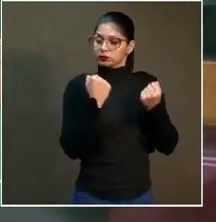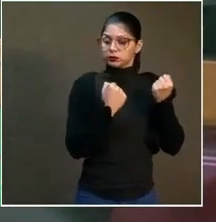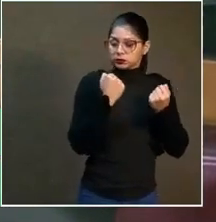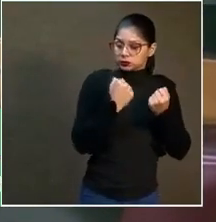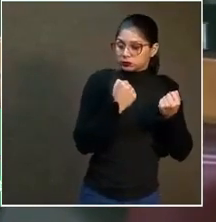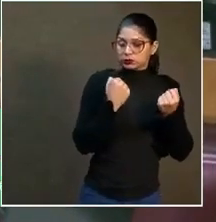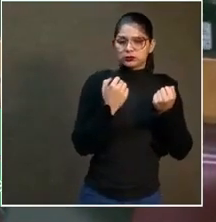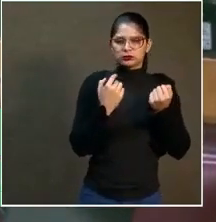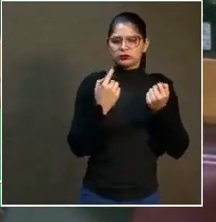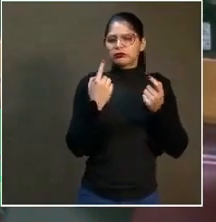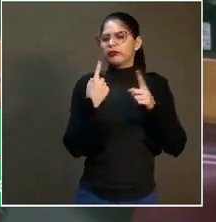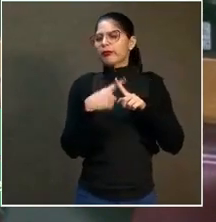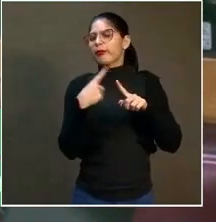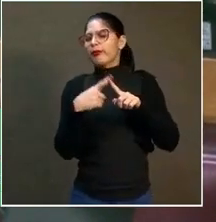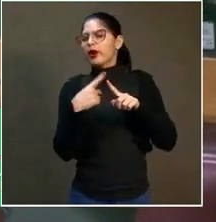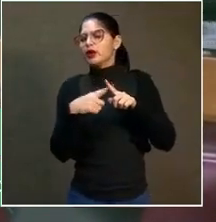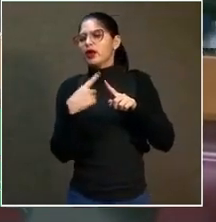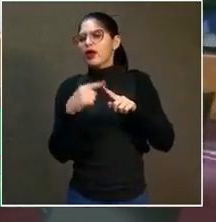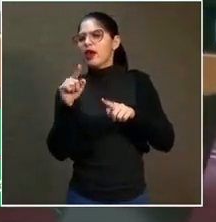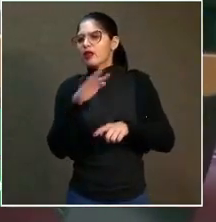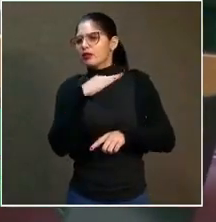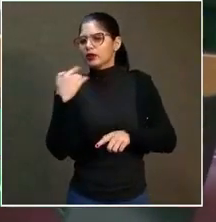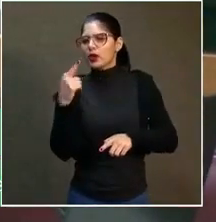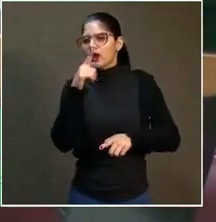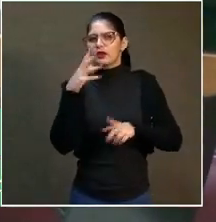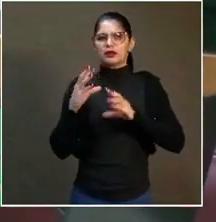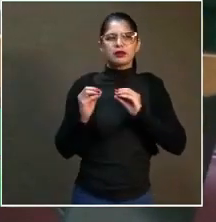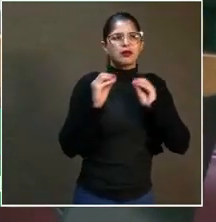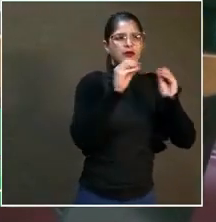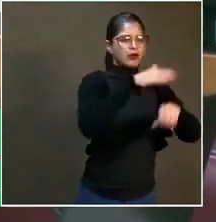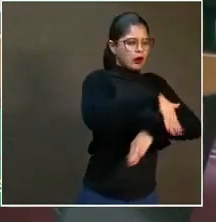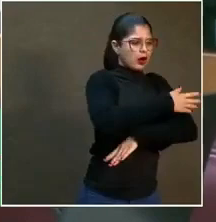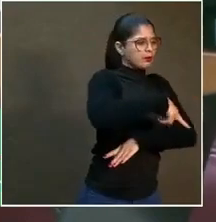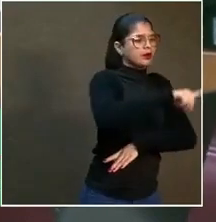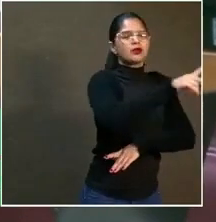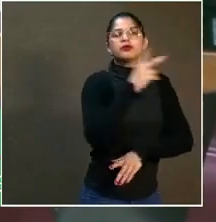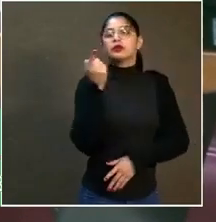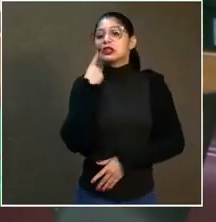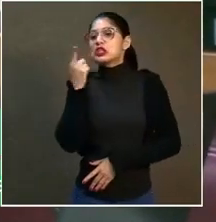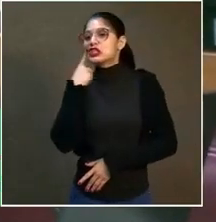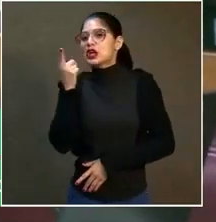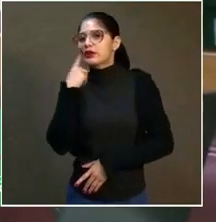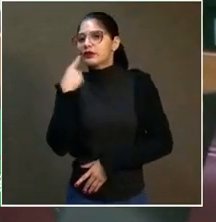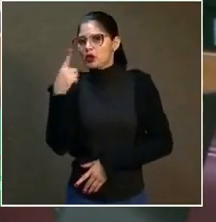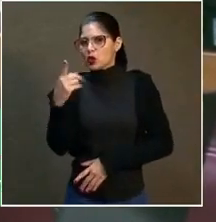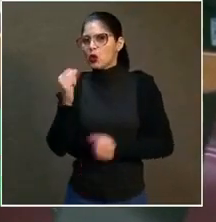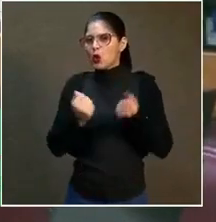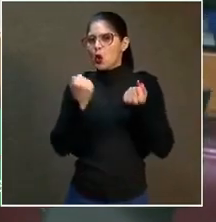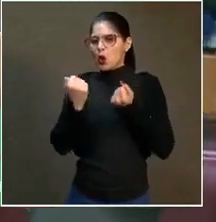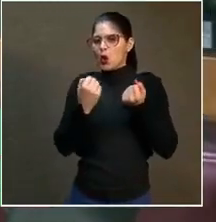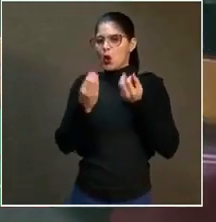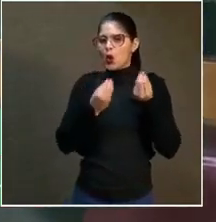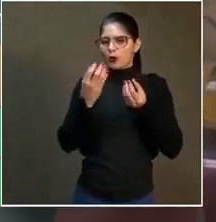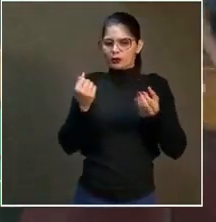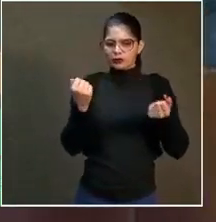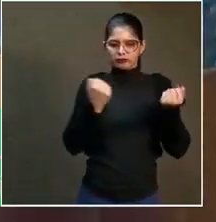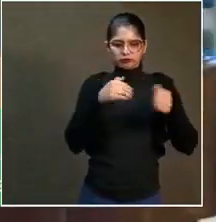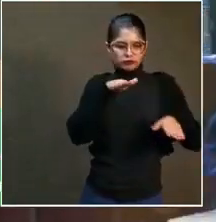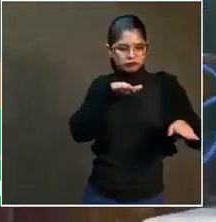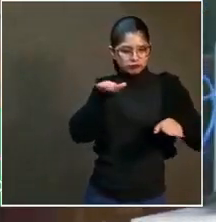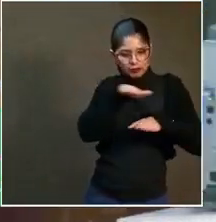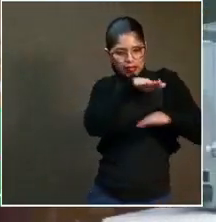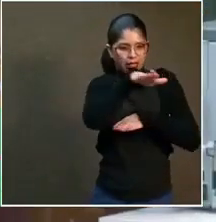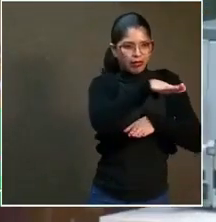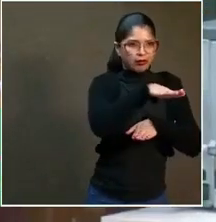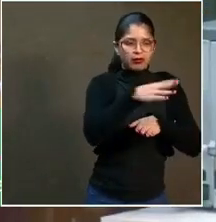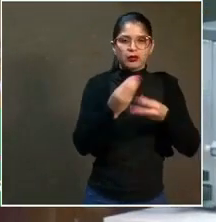estrada? Fala-se muito em premeditação. Vocês viram como ele estacionou o carro lá? Aquilo é um estacionamento de quem